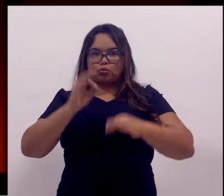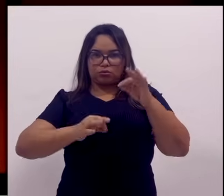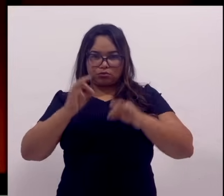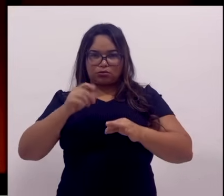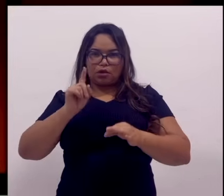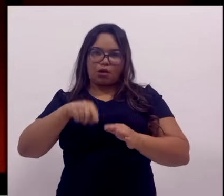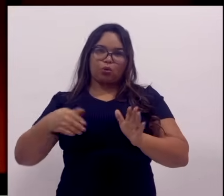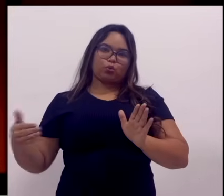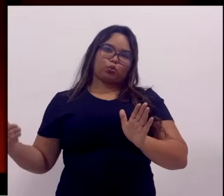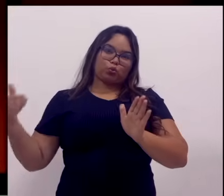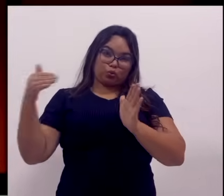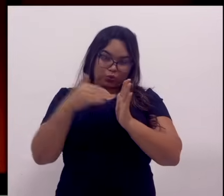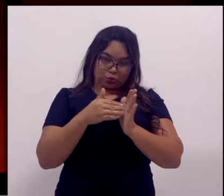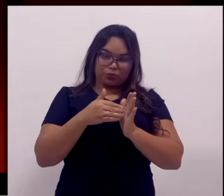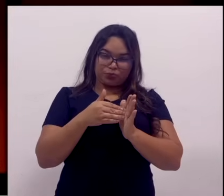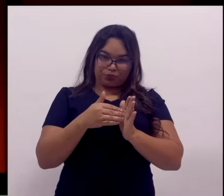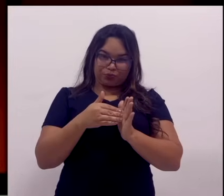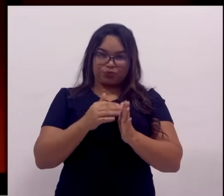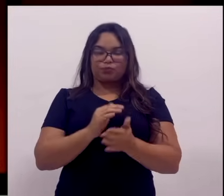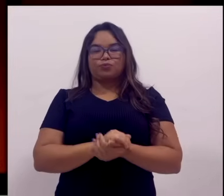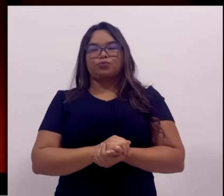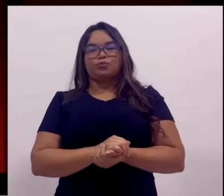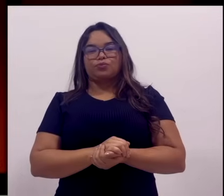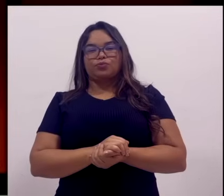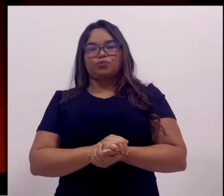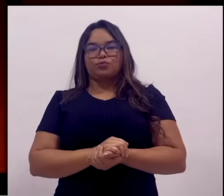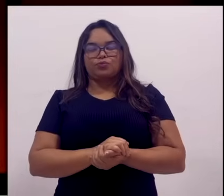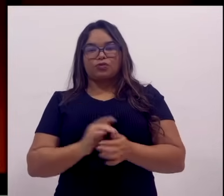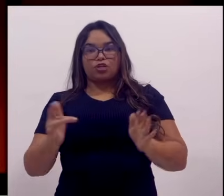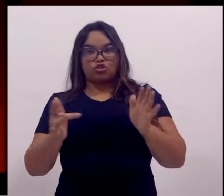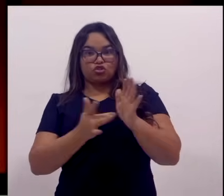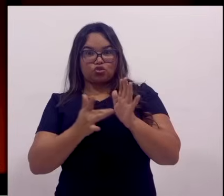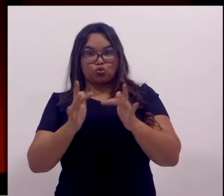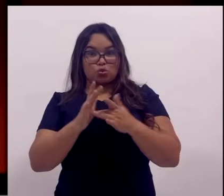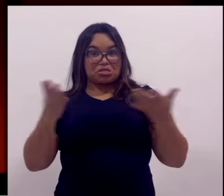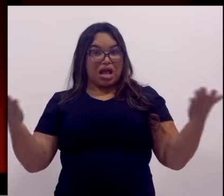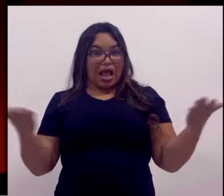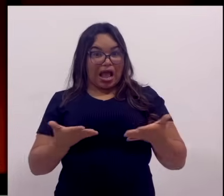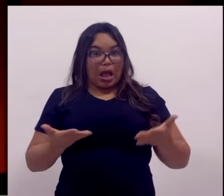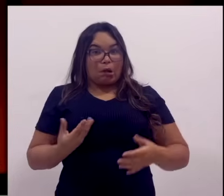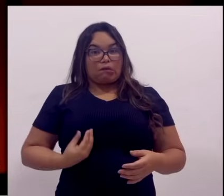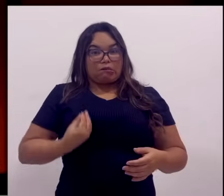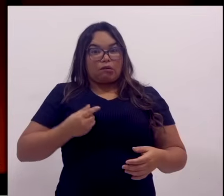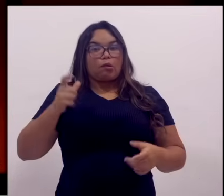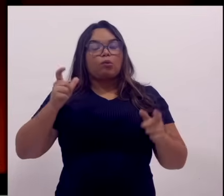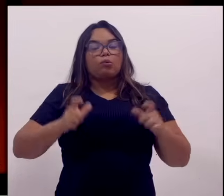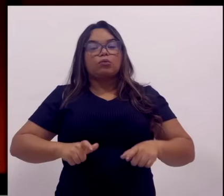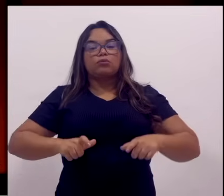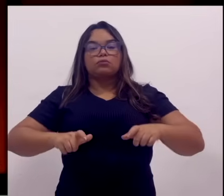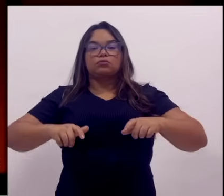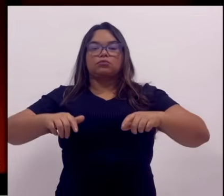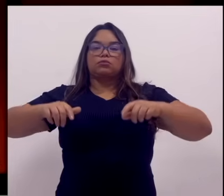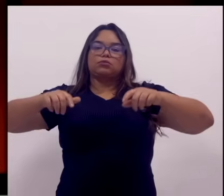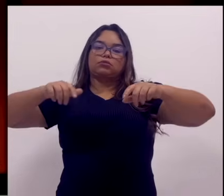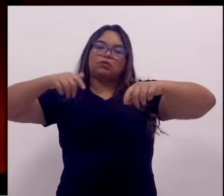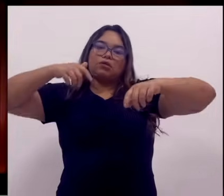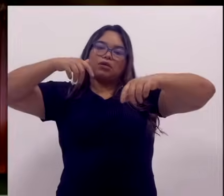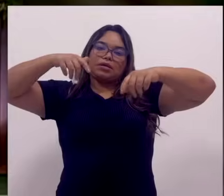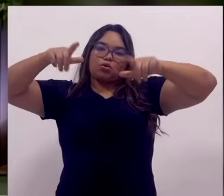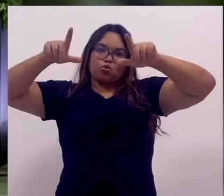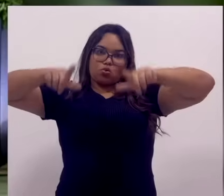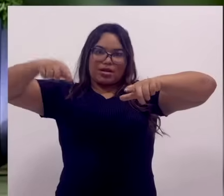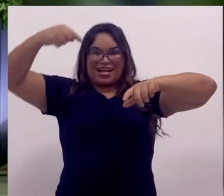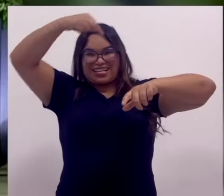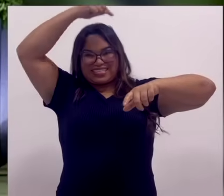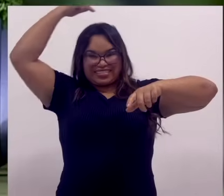juízo. Isso significa que ela é a última. Se vocês me permitem dizer, trata-se do Yom Kippur antitípico. Cristo está